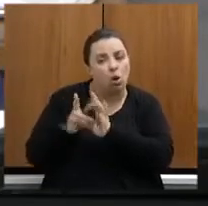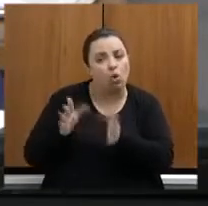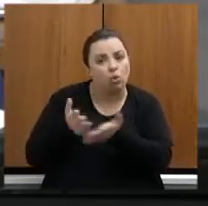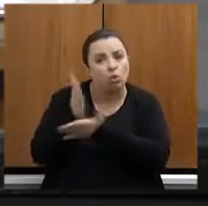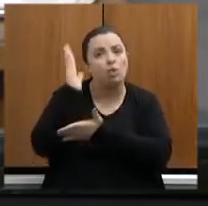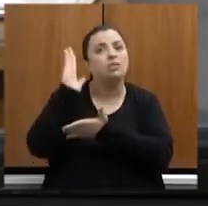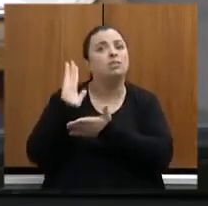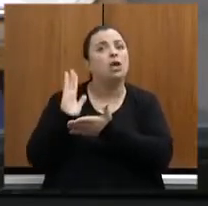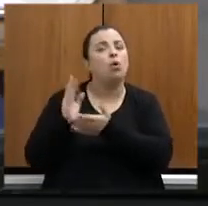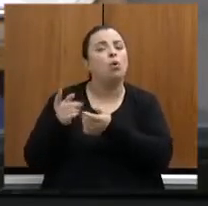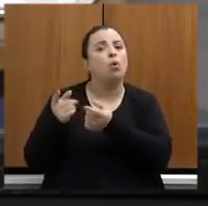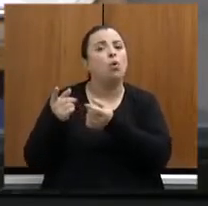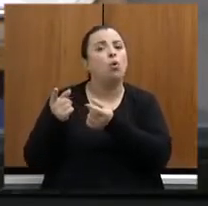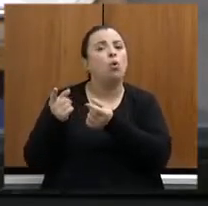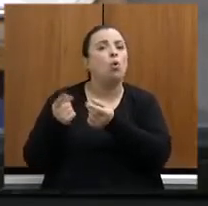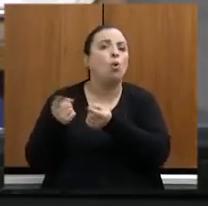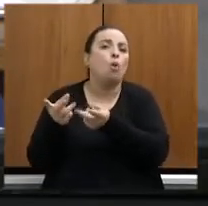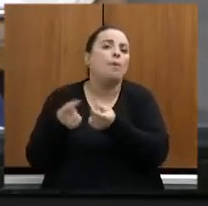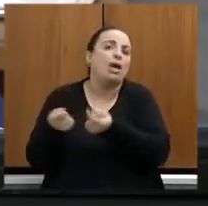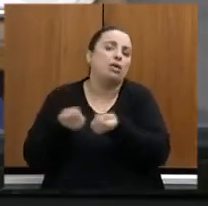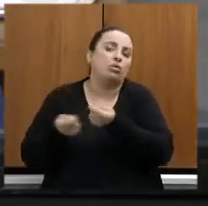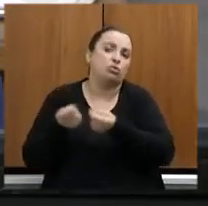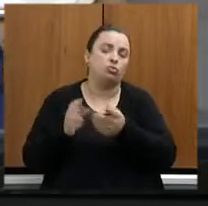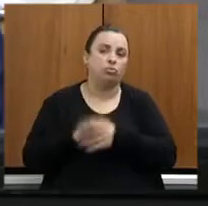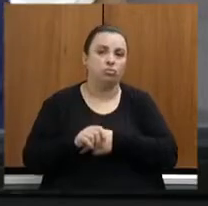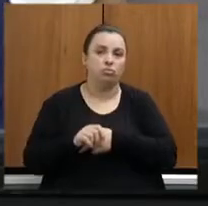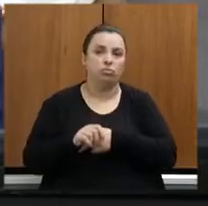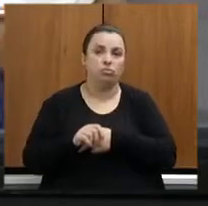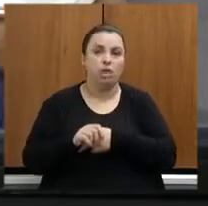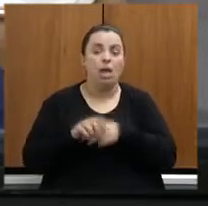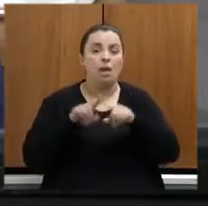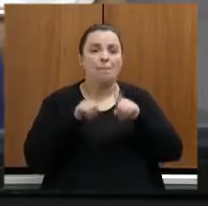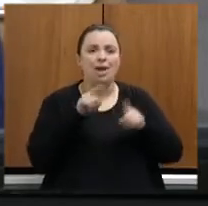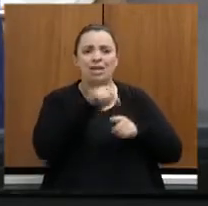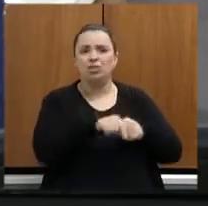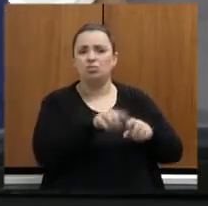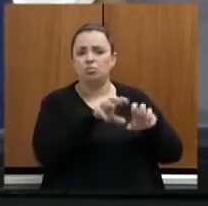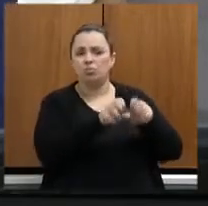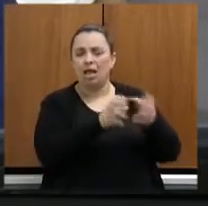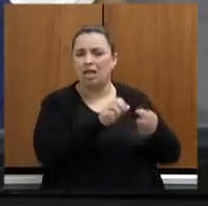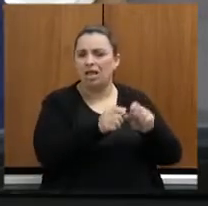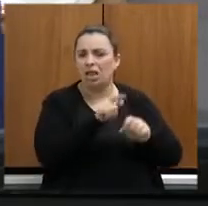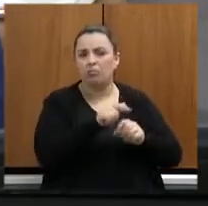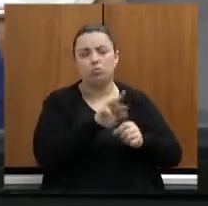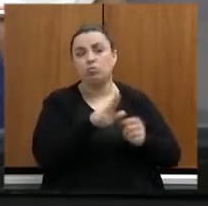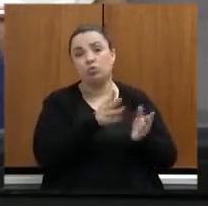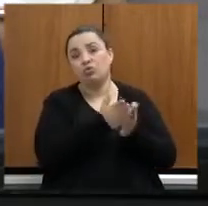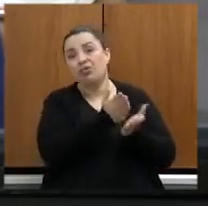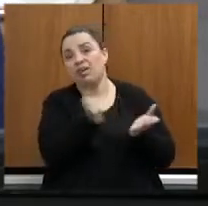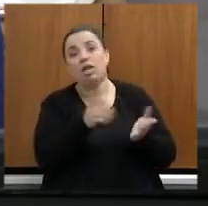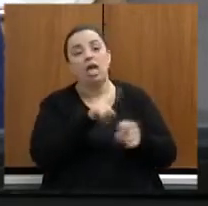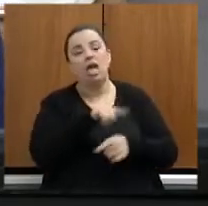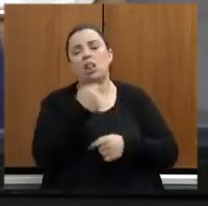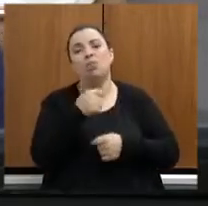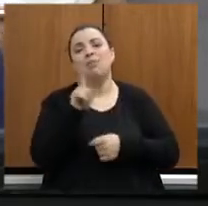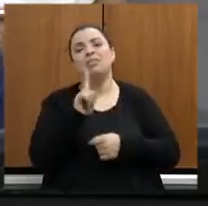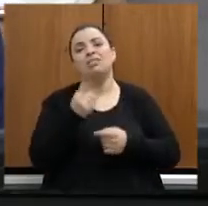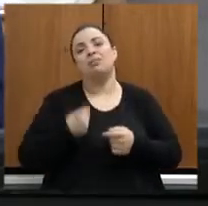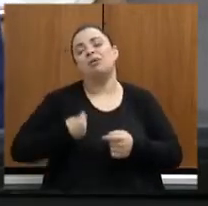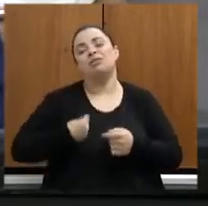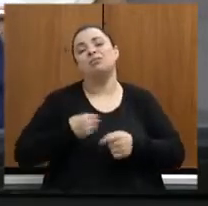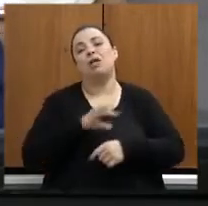artesanais eles estão na outra vertente Eles não precisam participar hoje do Serviço Brasileiro de inspeção que é o cisb